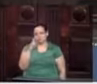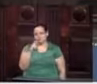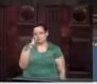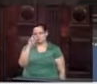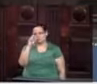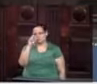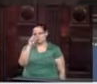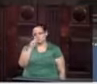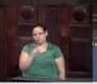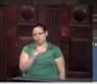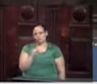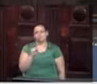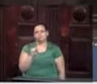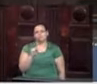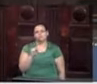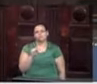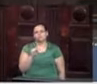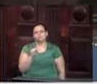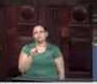58